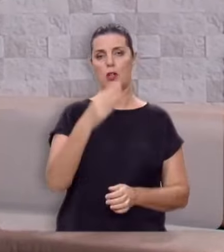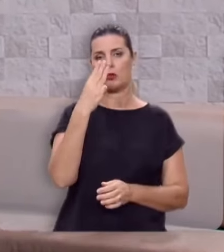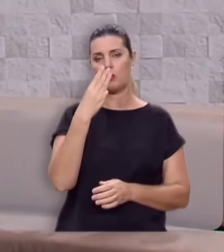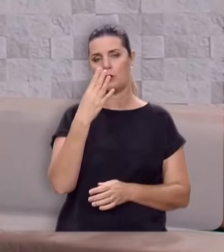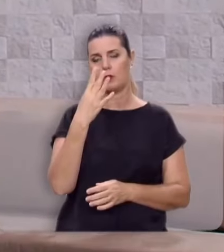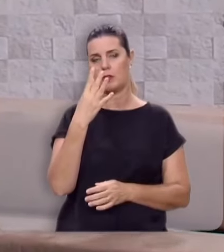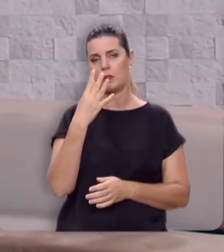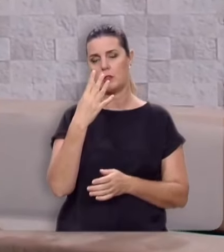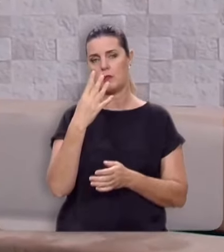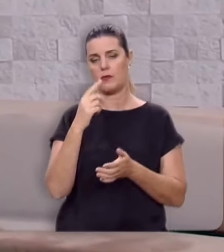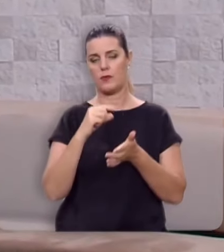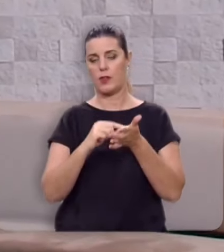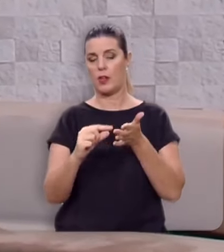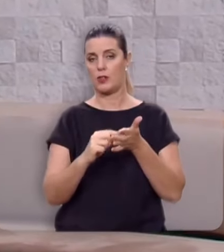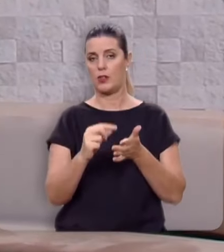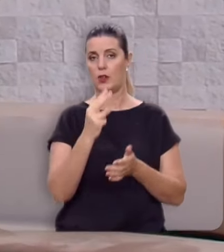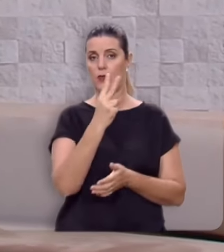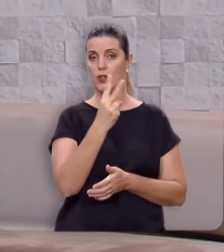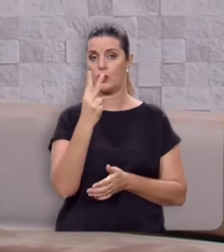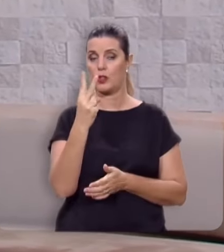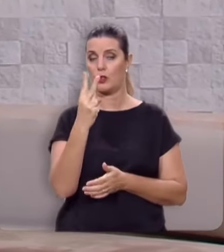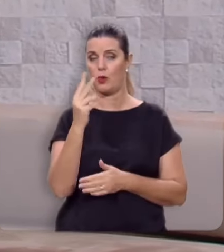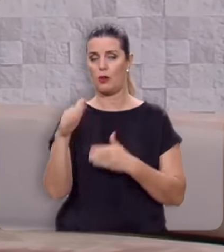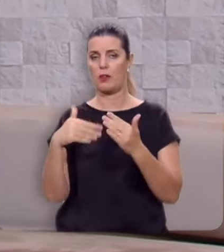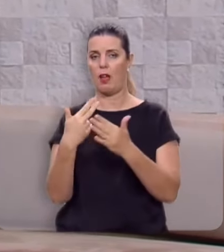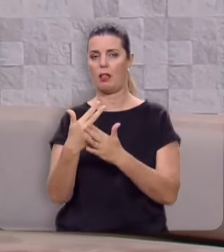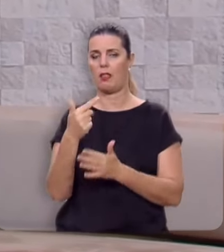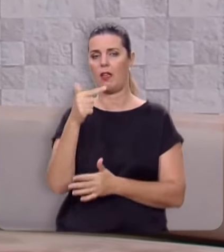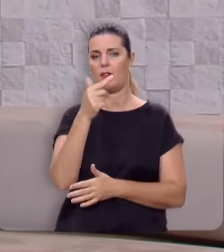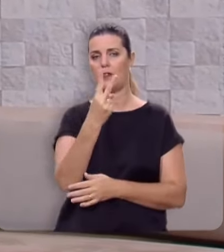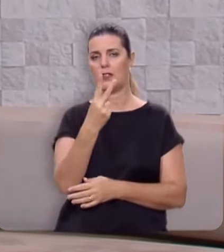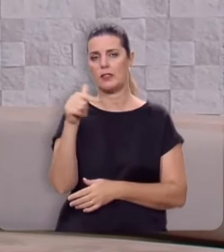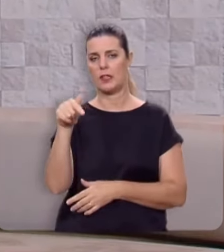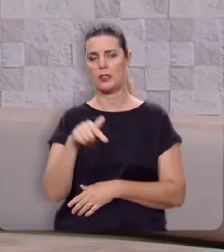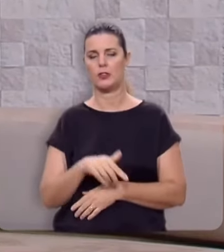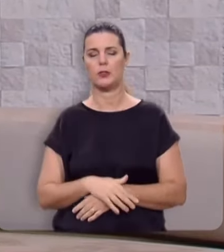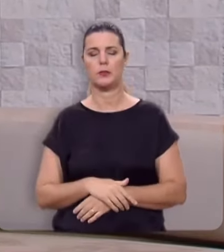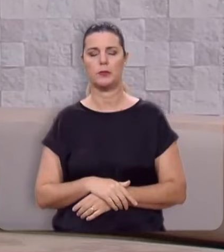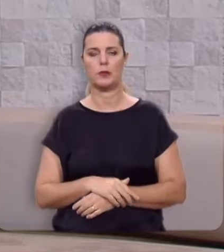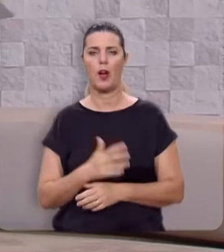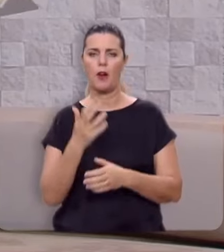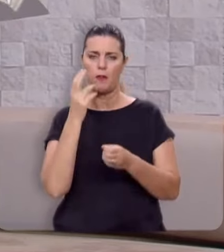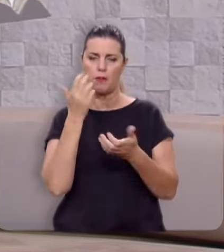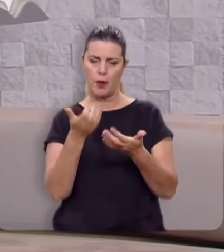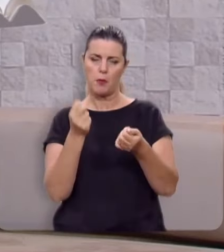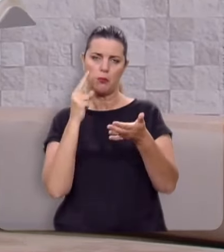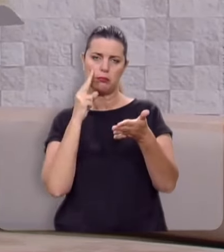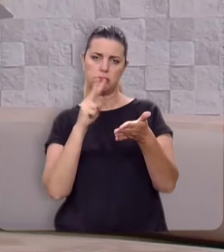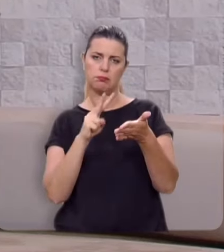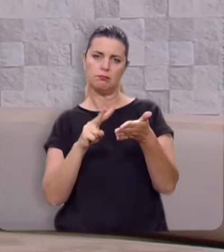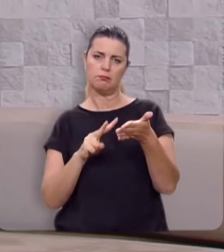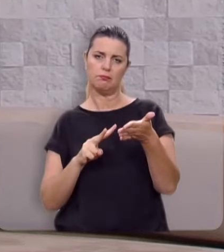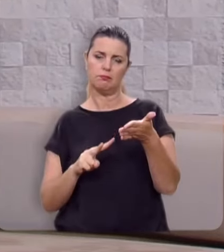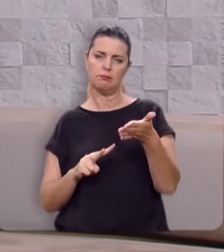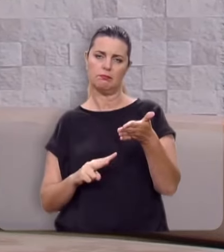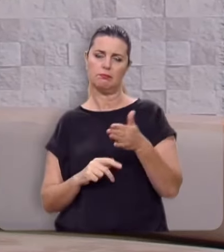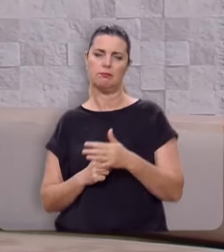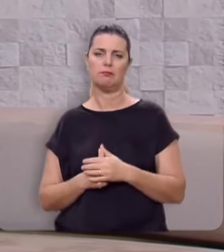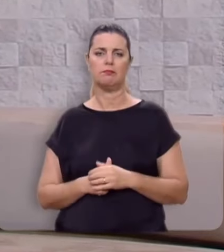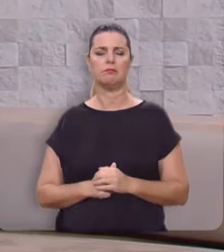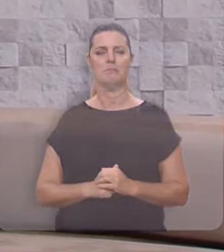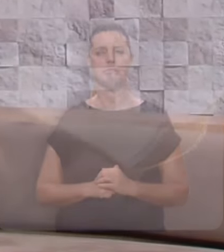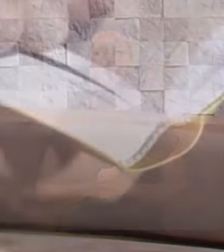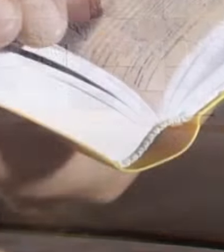14, versos 22 a 27. Vamos ouvir a leitura